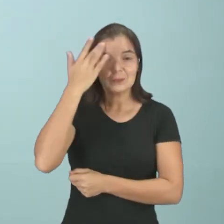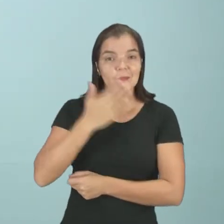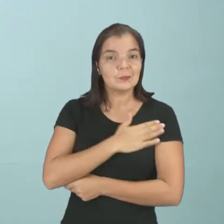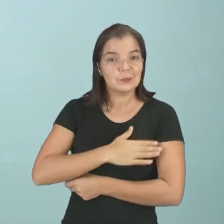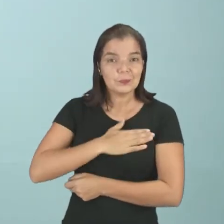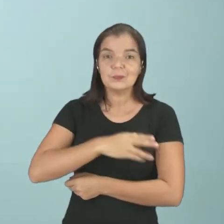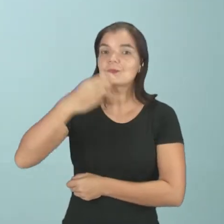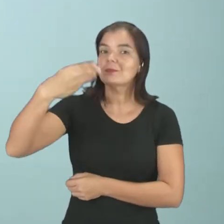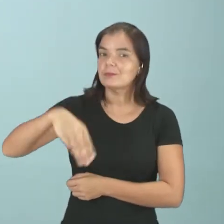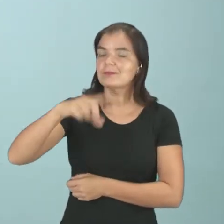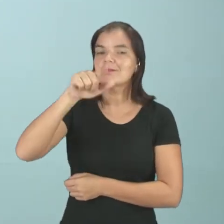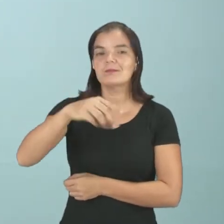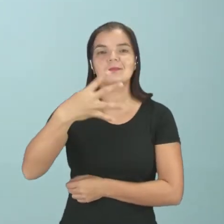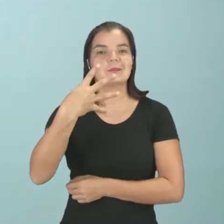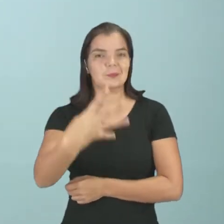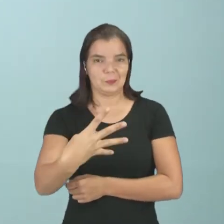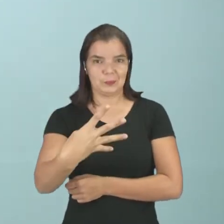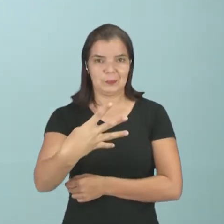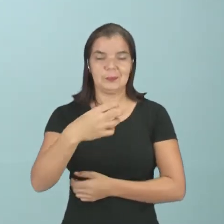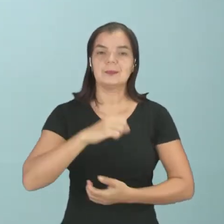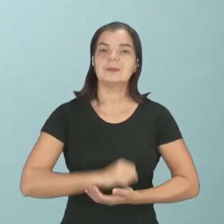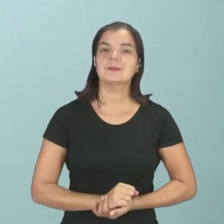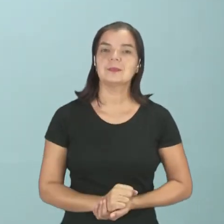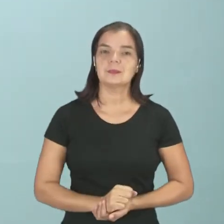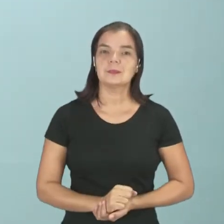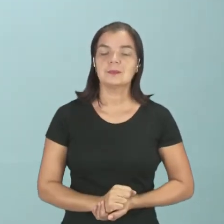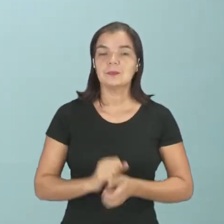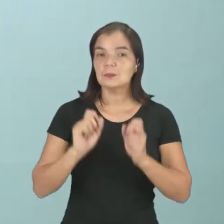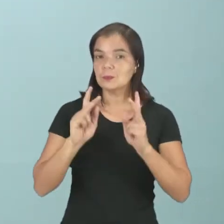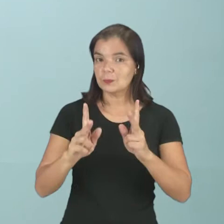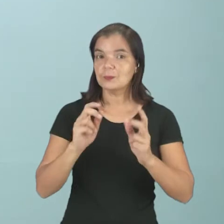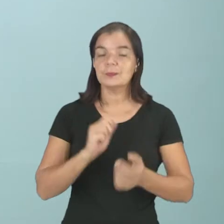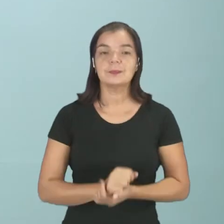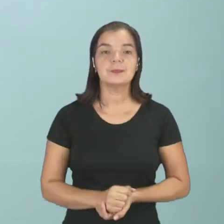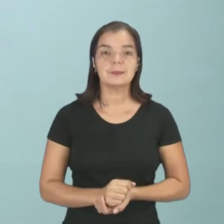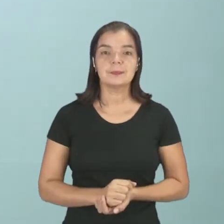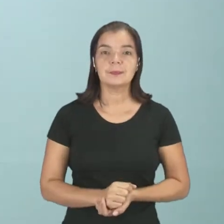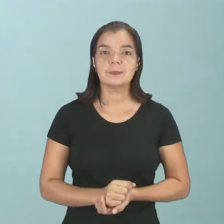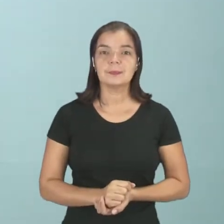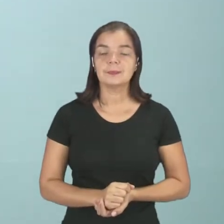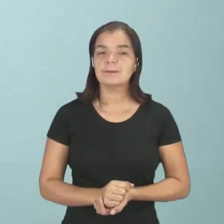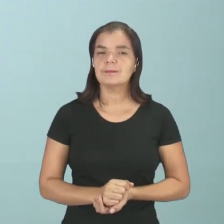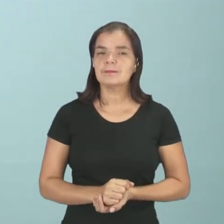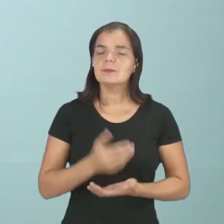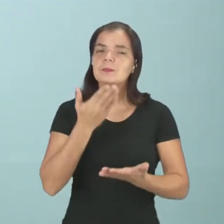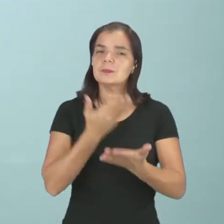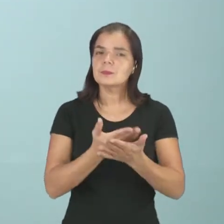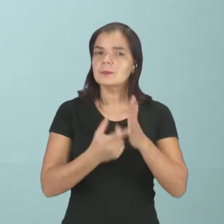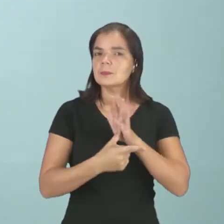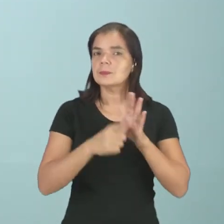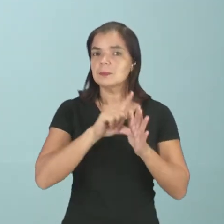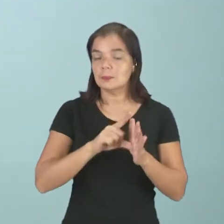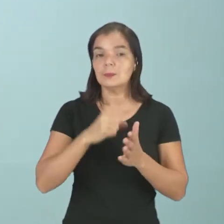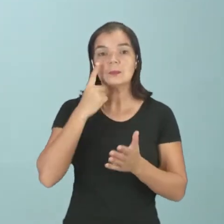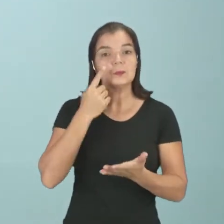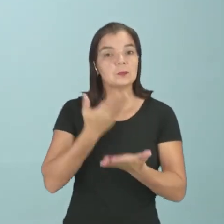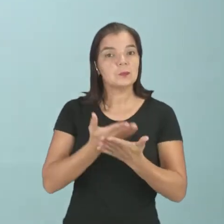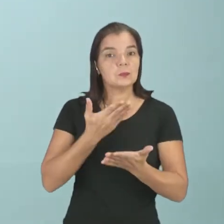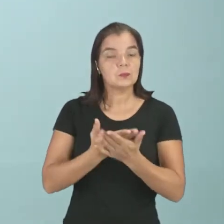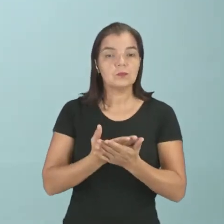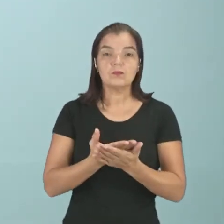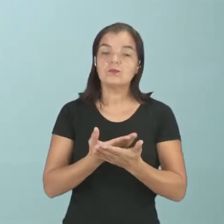gostam de matemática corresponde a 4, ok? E em aulas posteriores, vamos estudar a